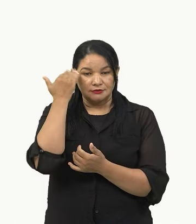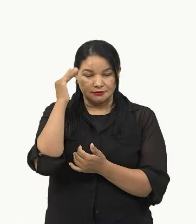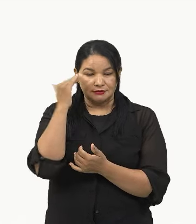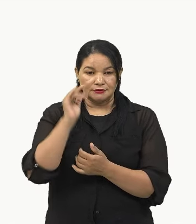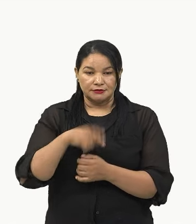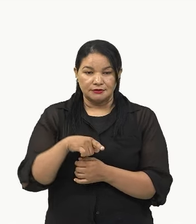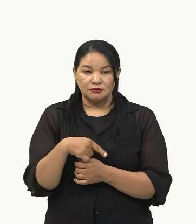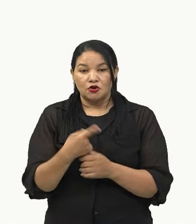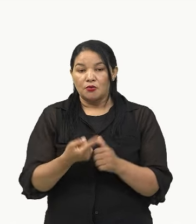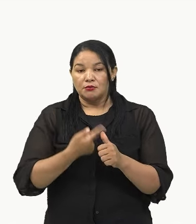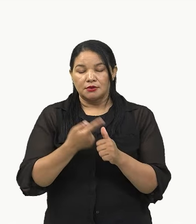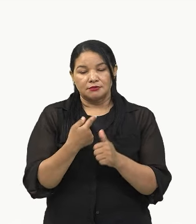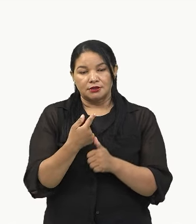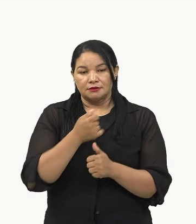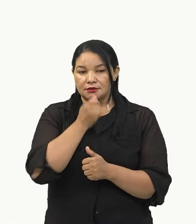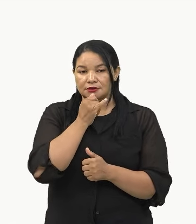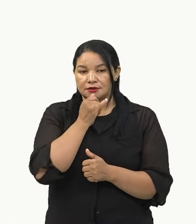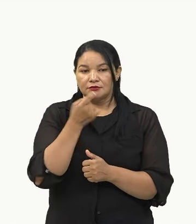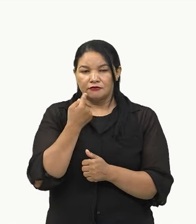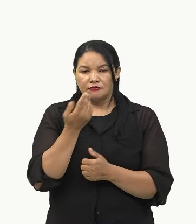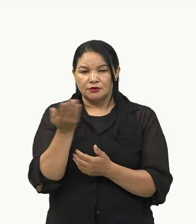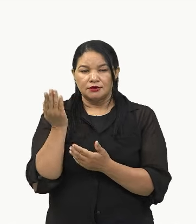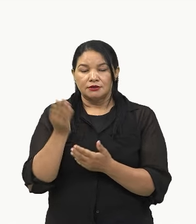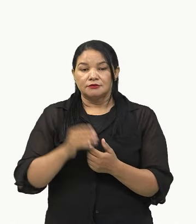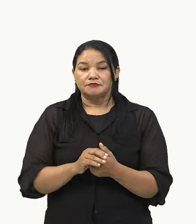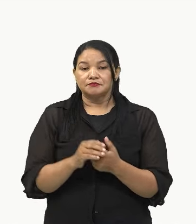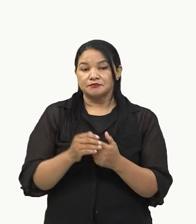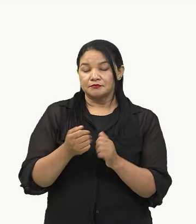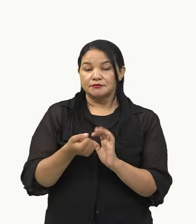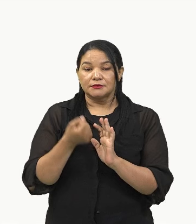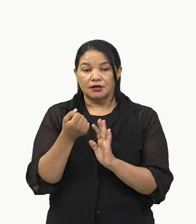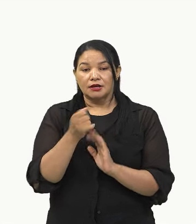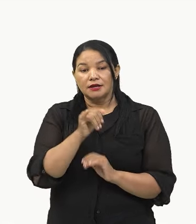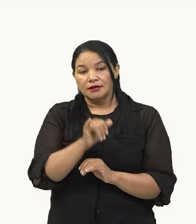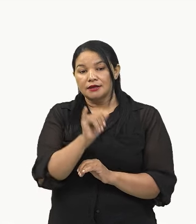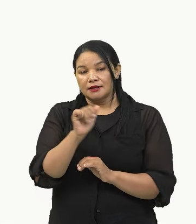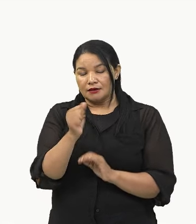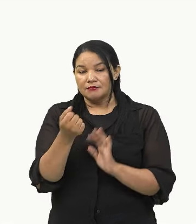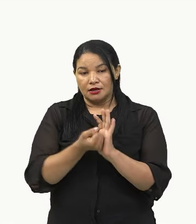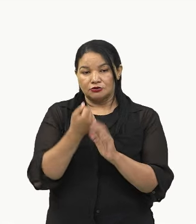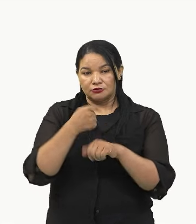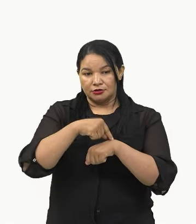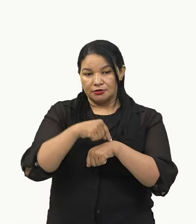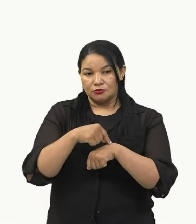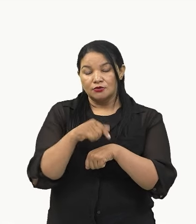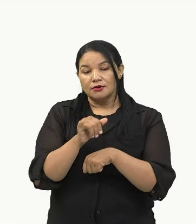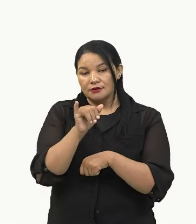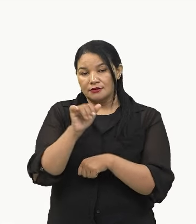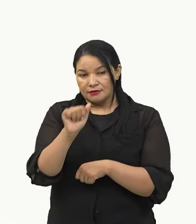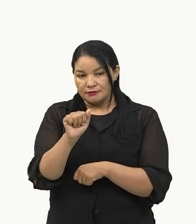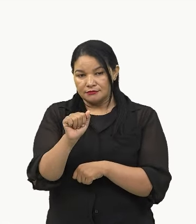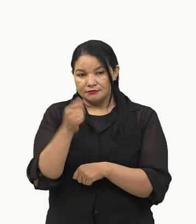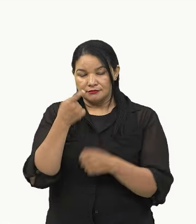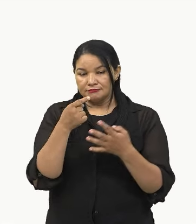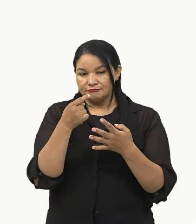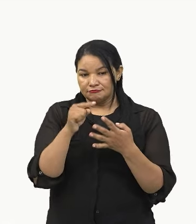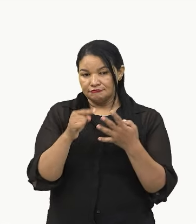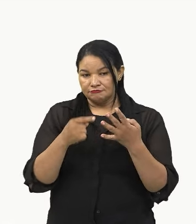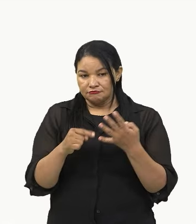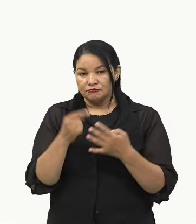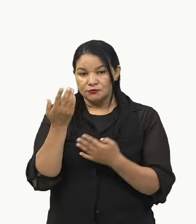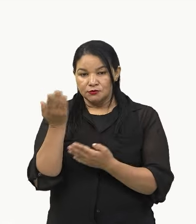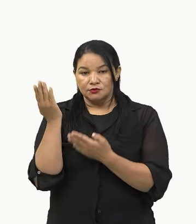Primeiro exemplo que a gente vê vai ser o marcador já. Por exemplo, já ha llegado la